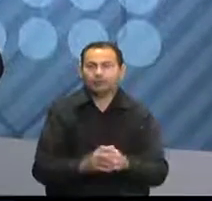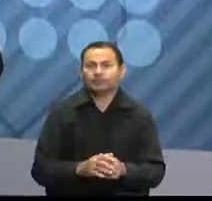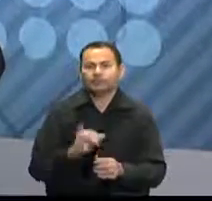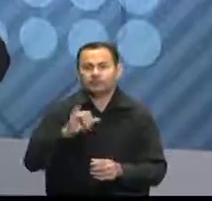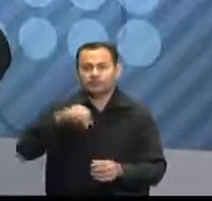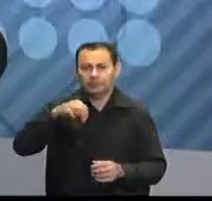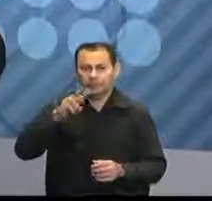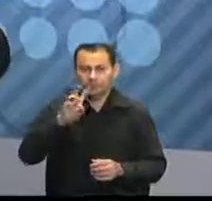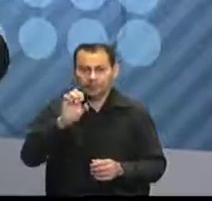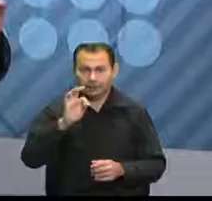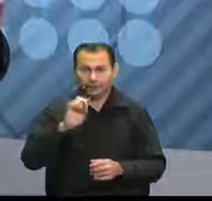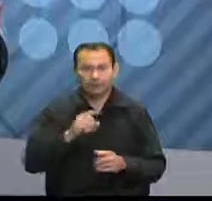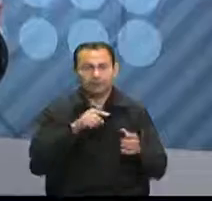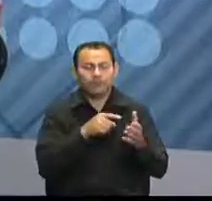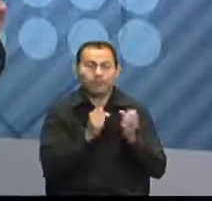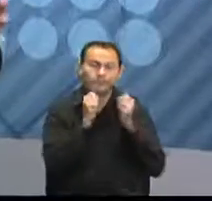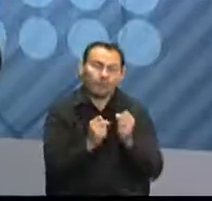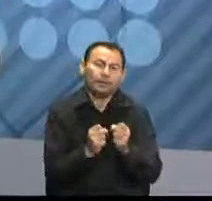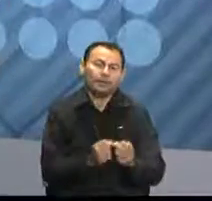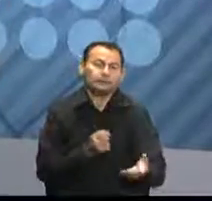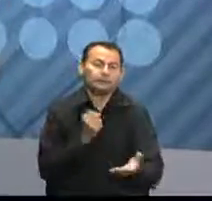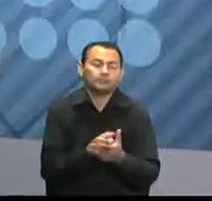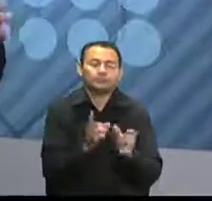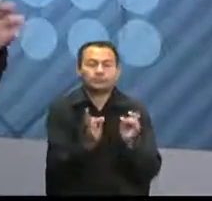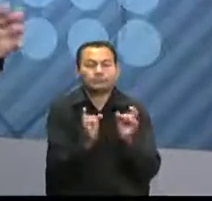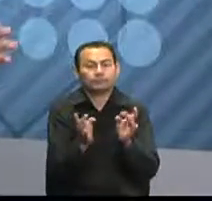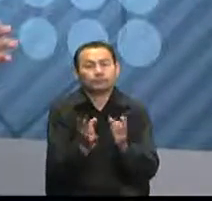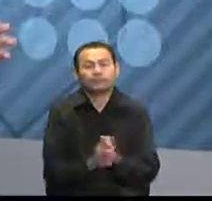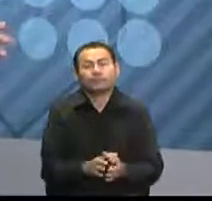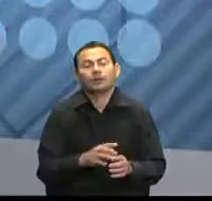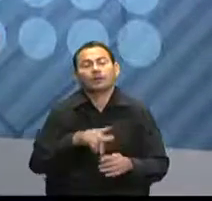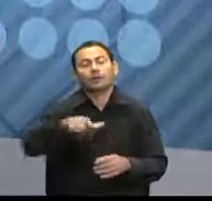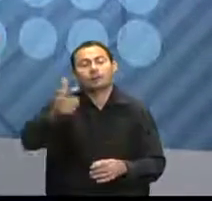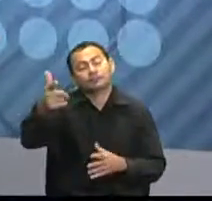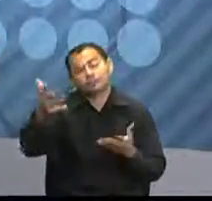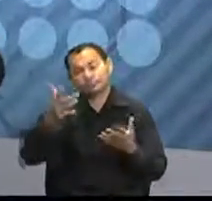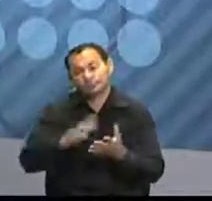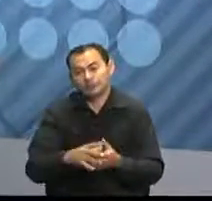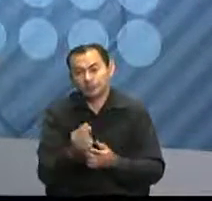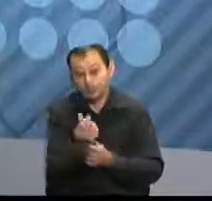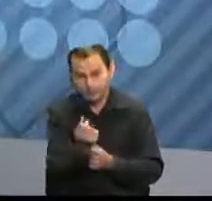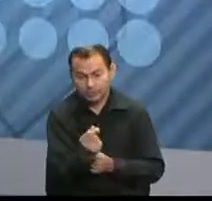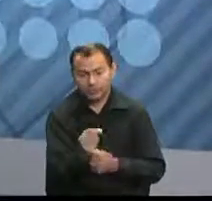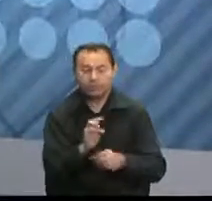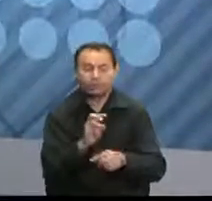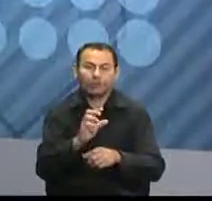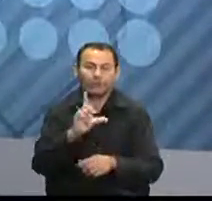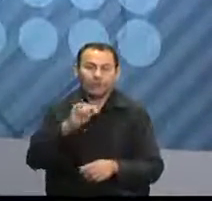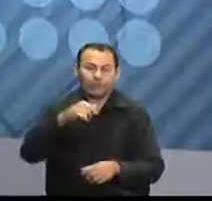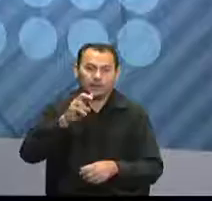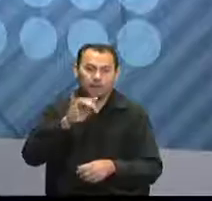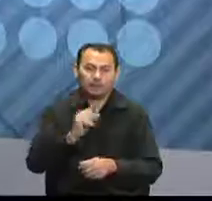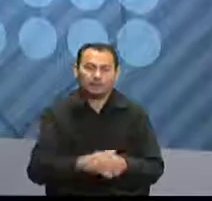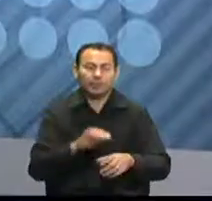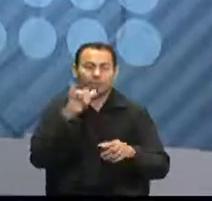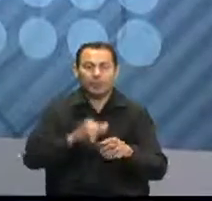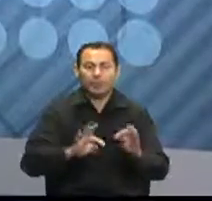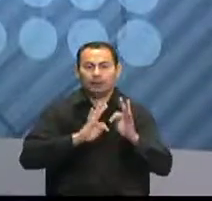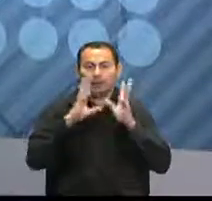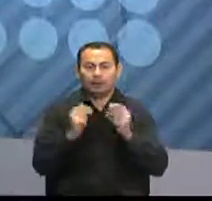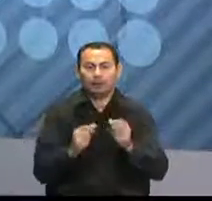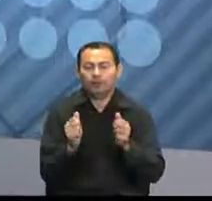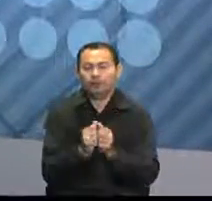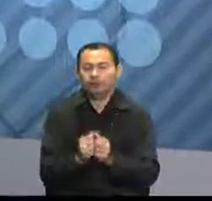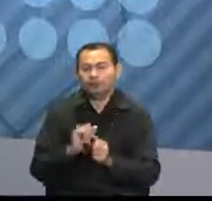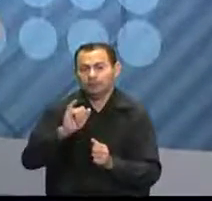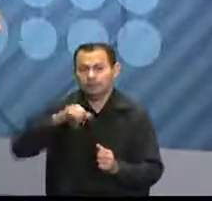investidores os investidores podem comprar e vender com terceiros e o dinheiro a liquidez processo fica toda com